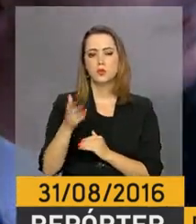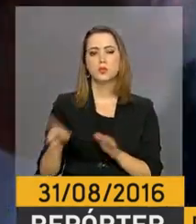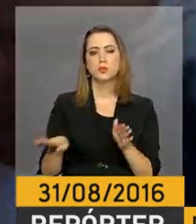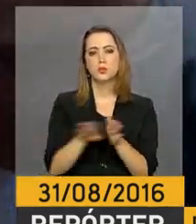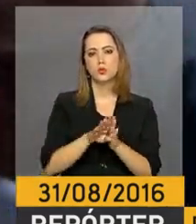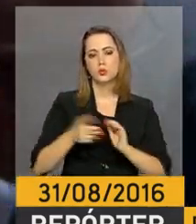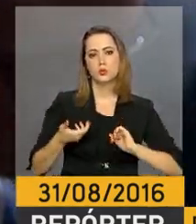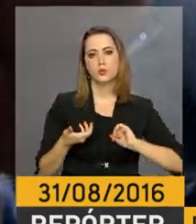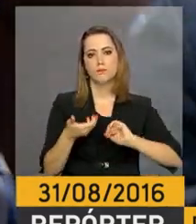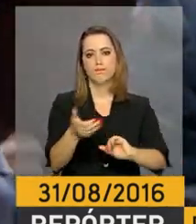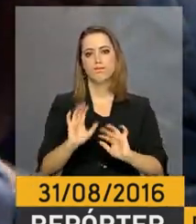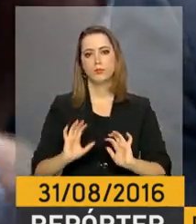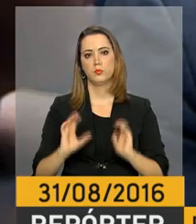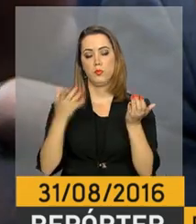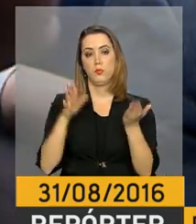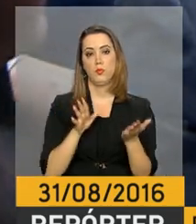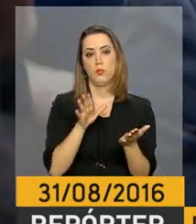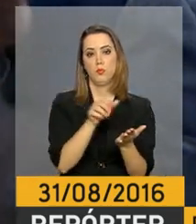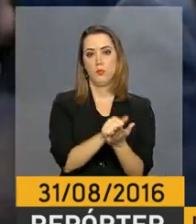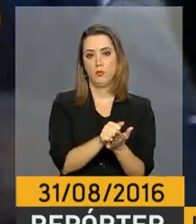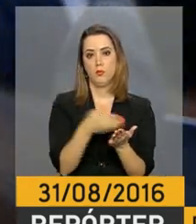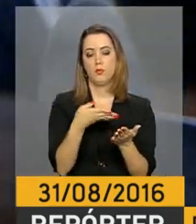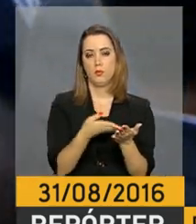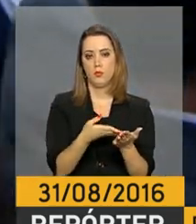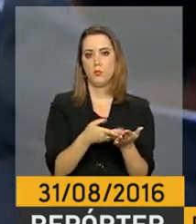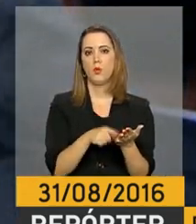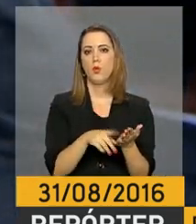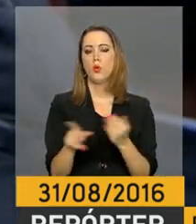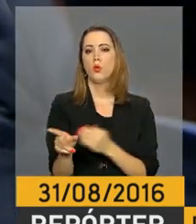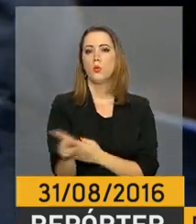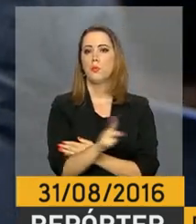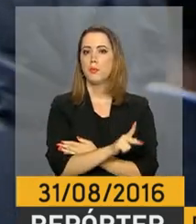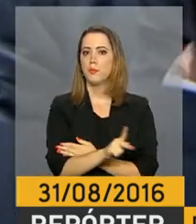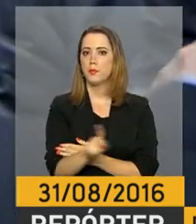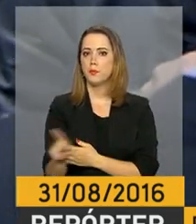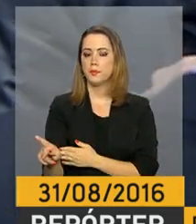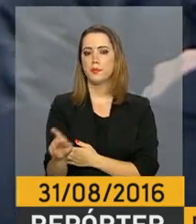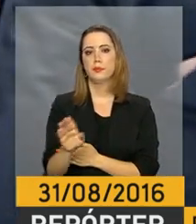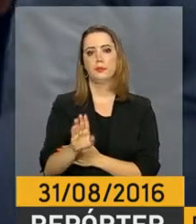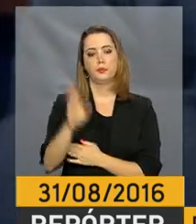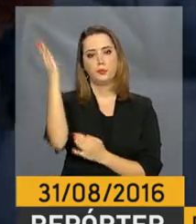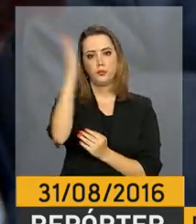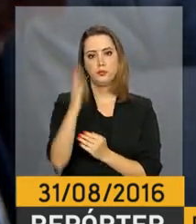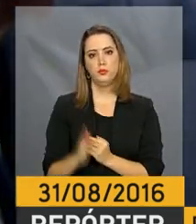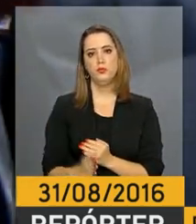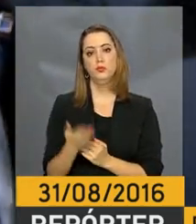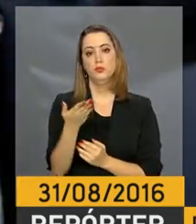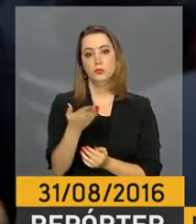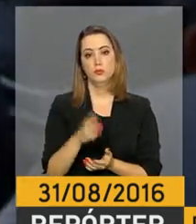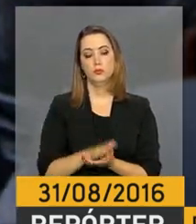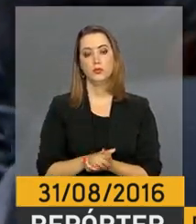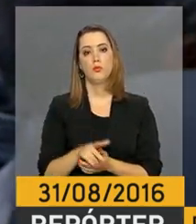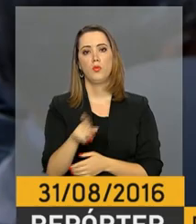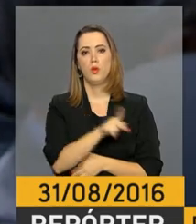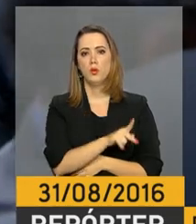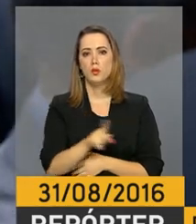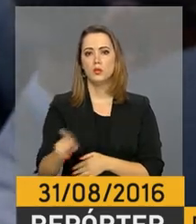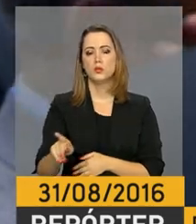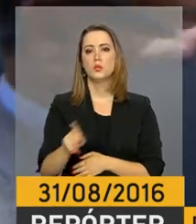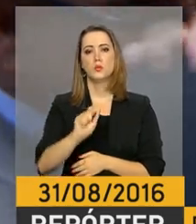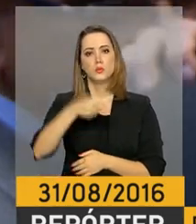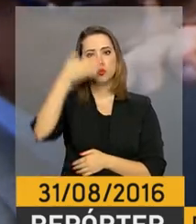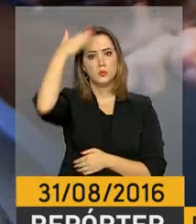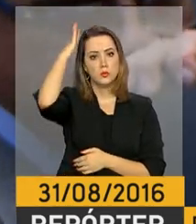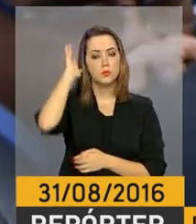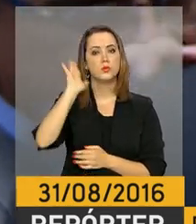a cerimônia oficial de posse no cargo de presidente da República. Michel Temer é cumprimentado